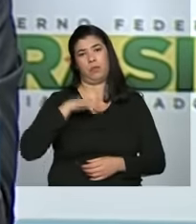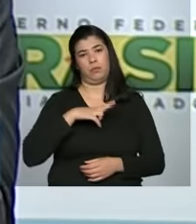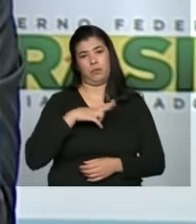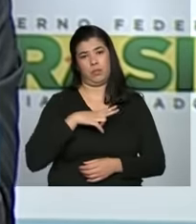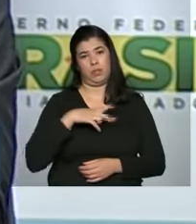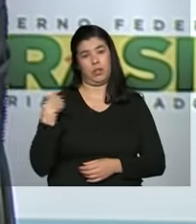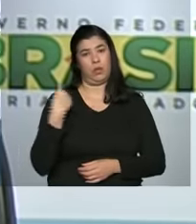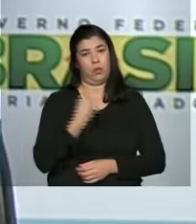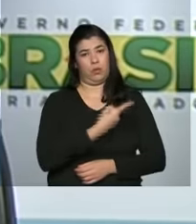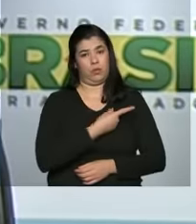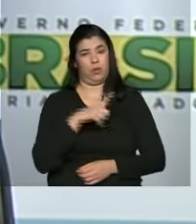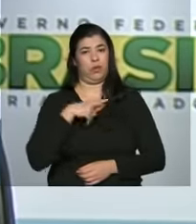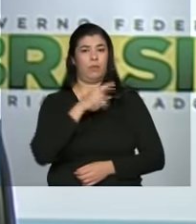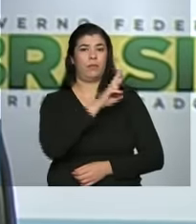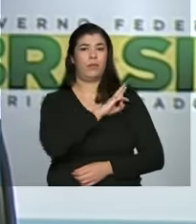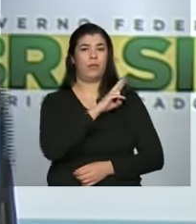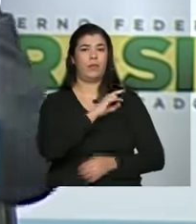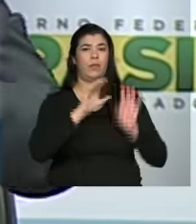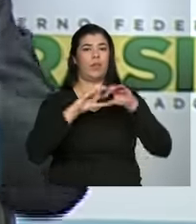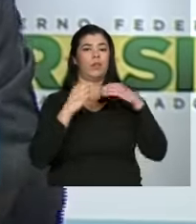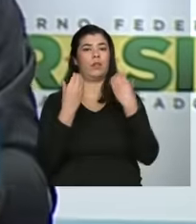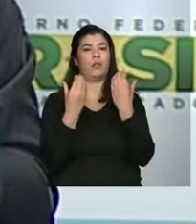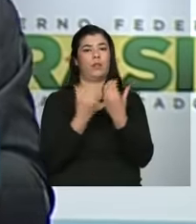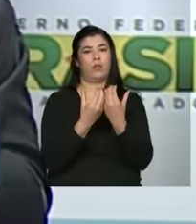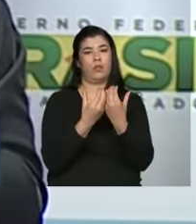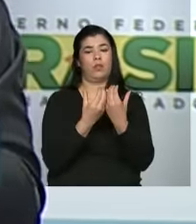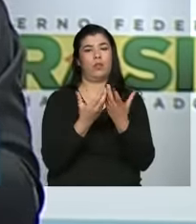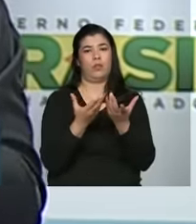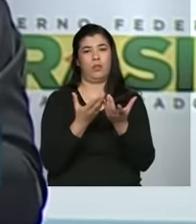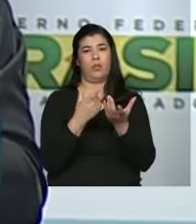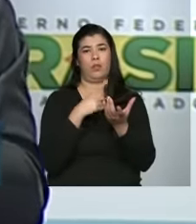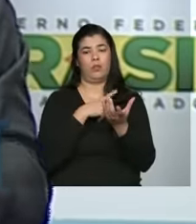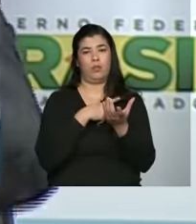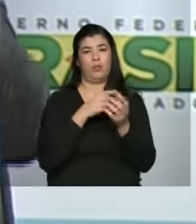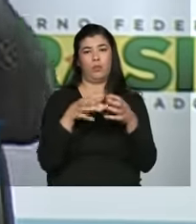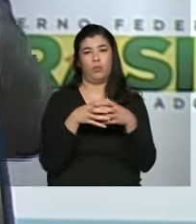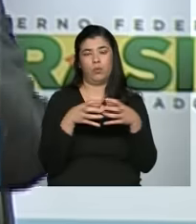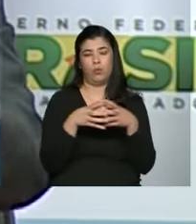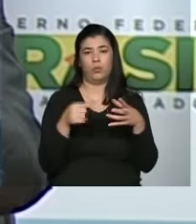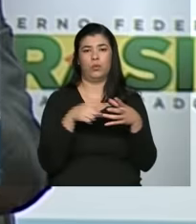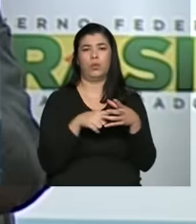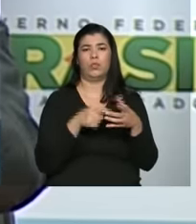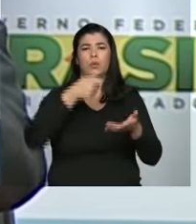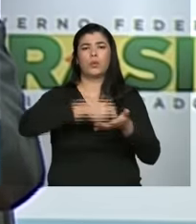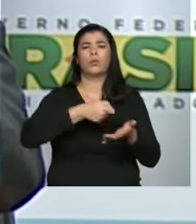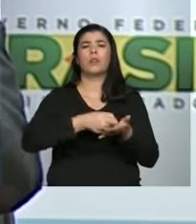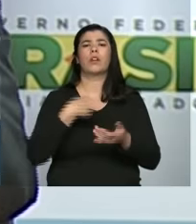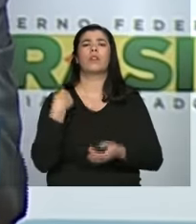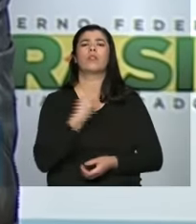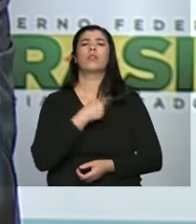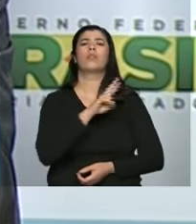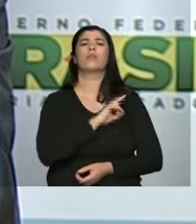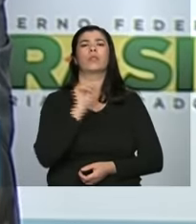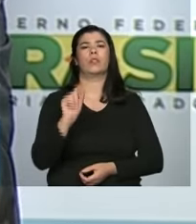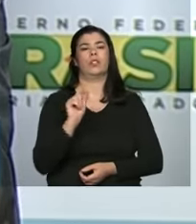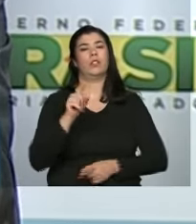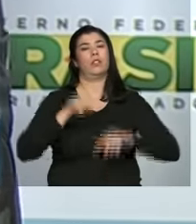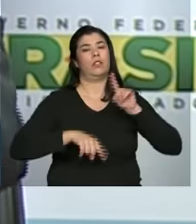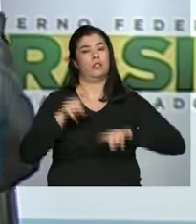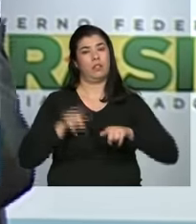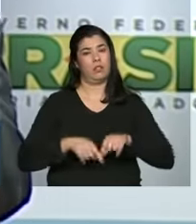competência no âmbito da comissão tripartite e eu tenho como Ministro é de obrigar esse que esses critérios sejam